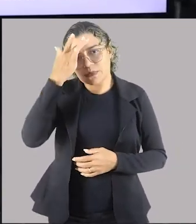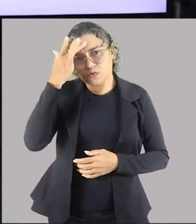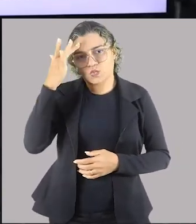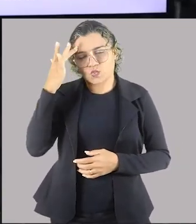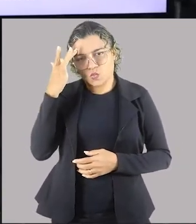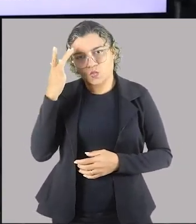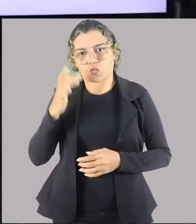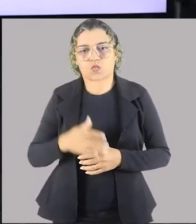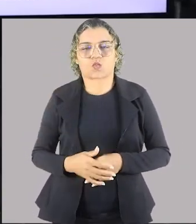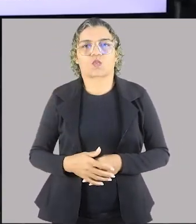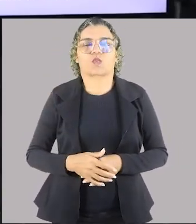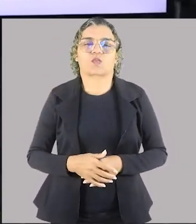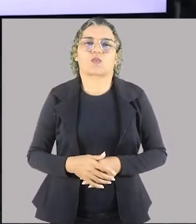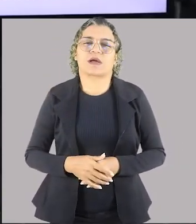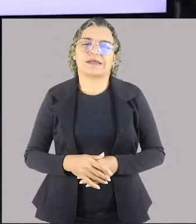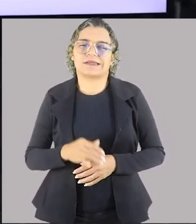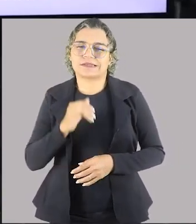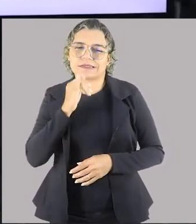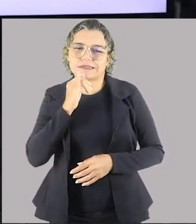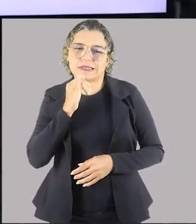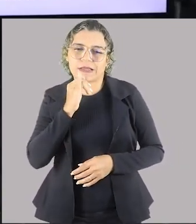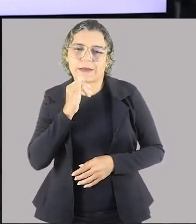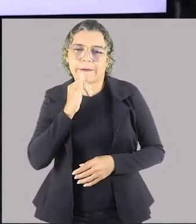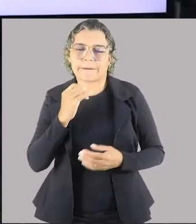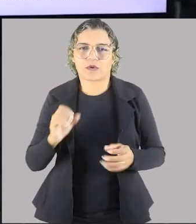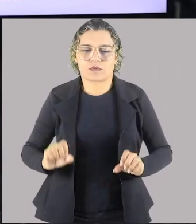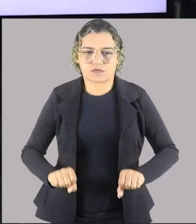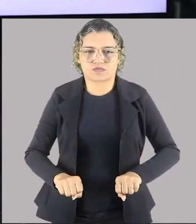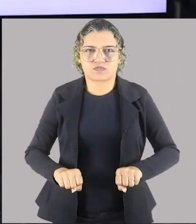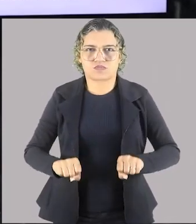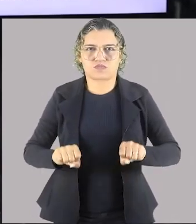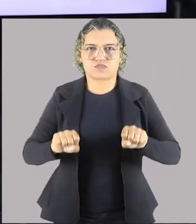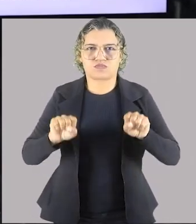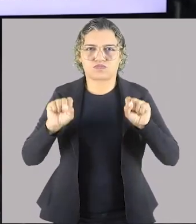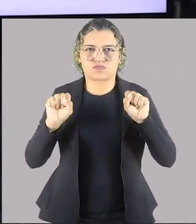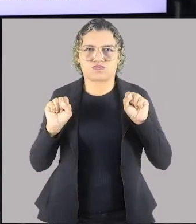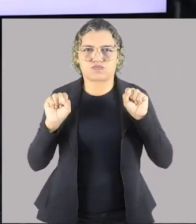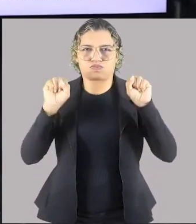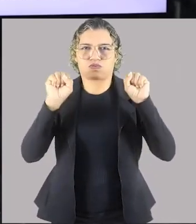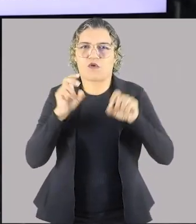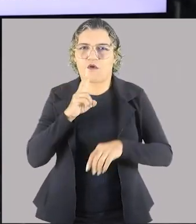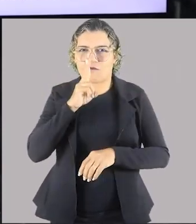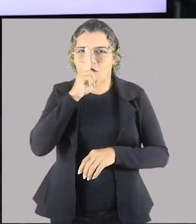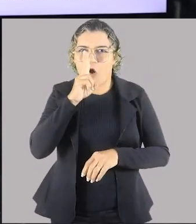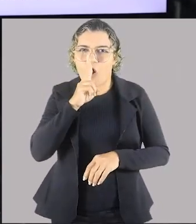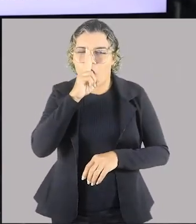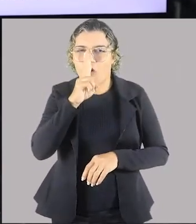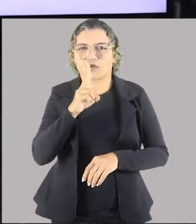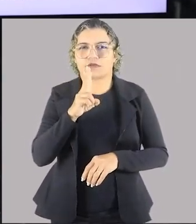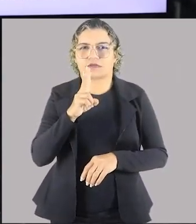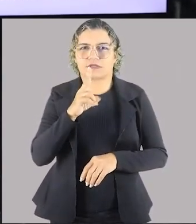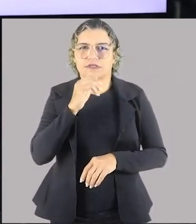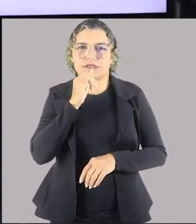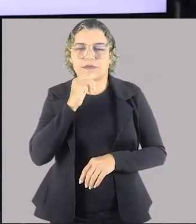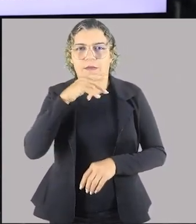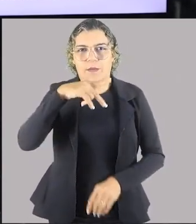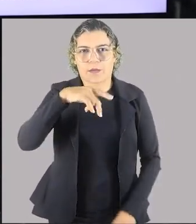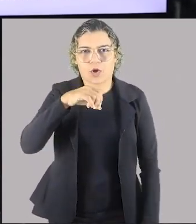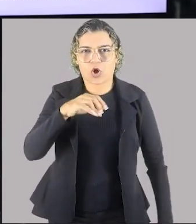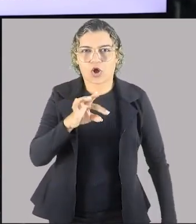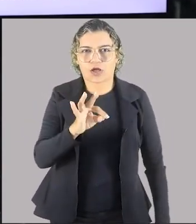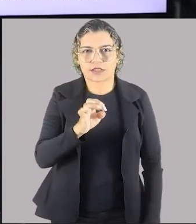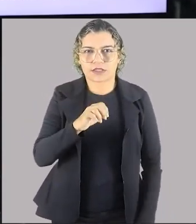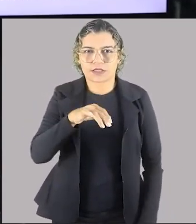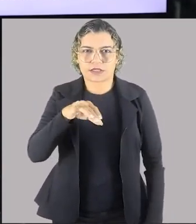ele vamos supor, um levantador de peso olímpico, ele não tem potência. Potência é a contração do músculo